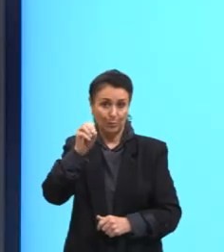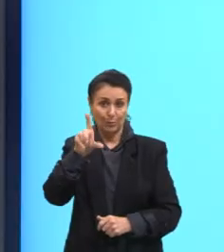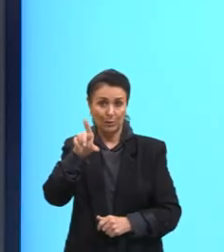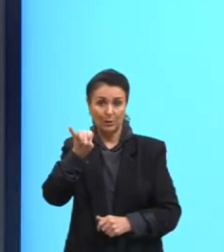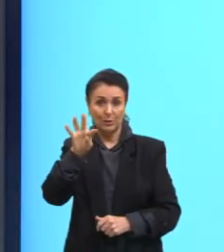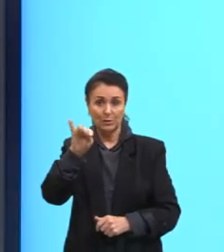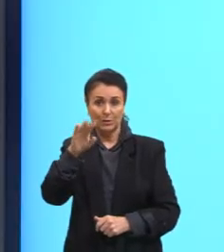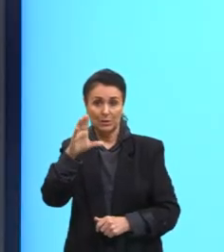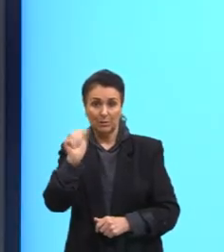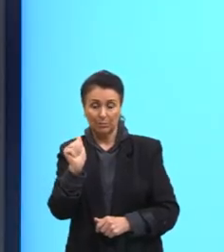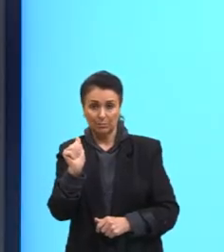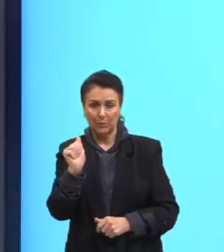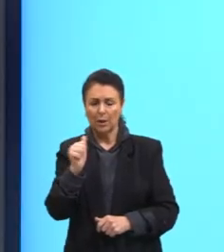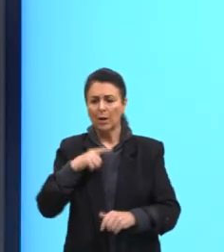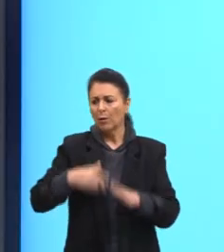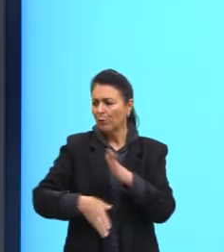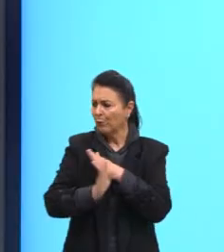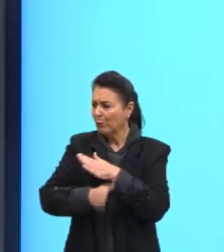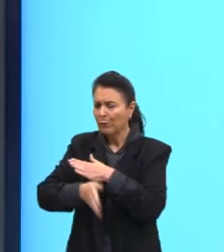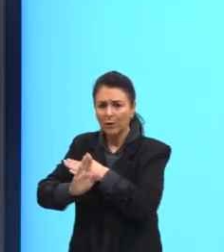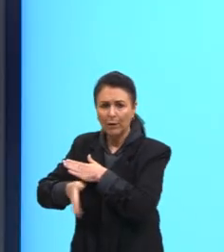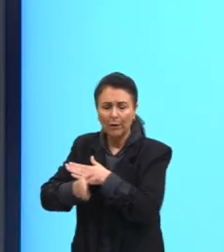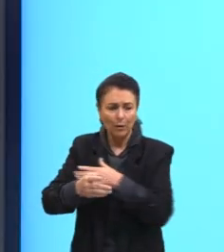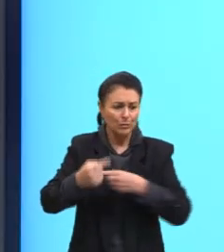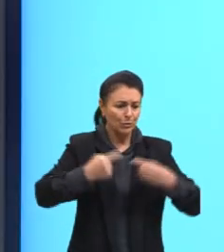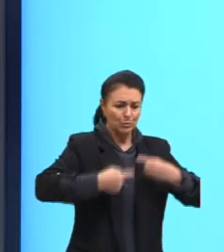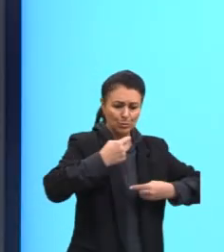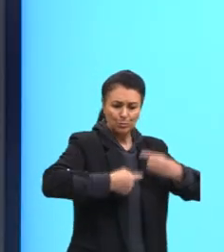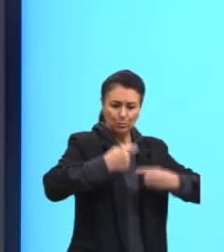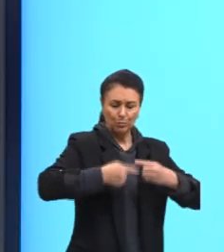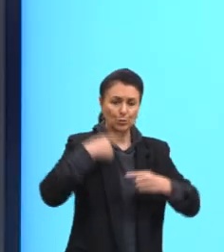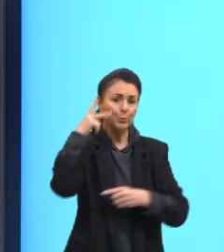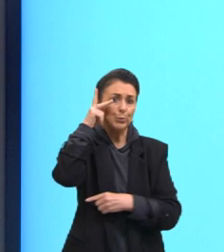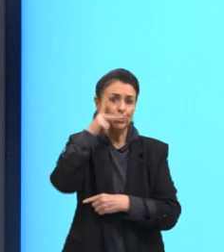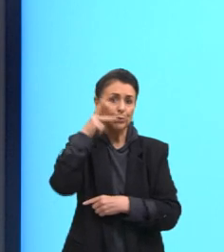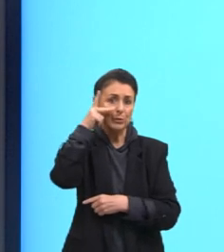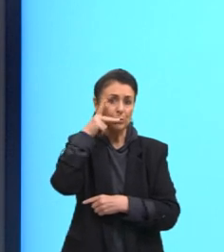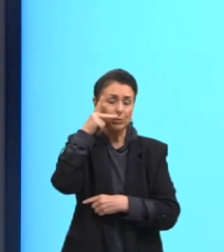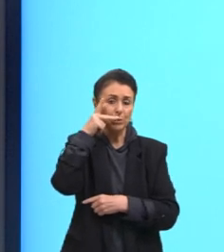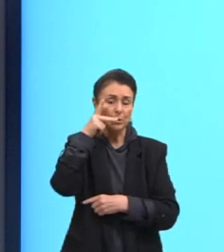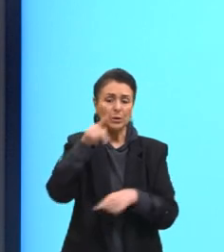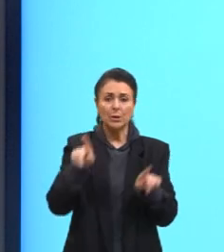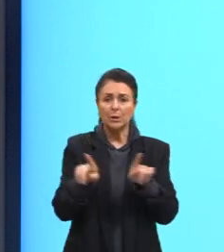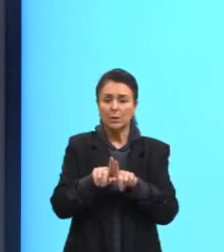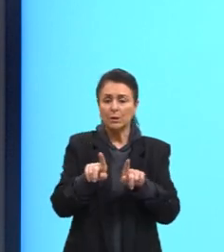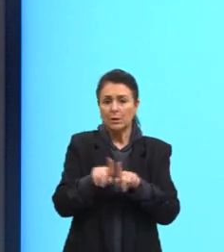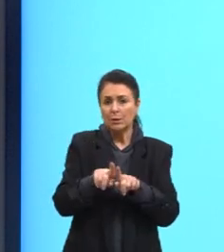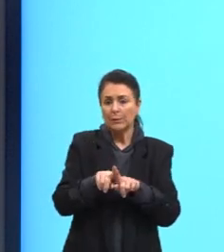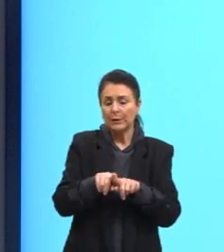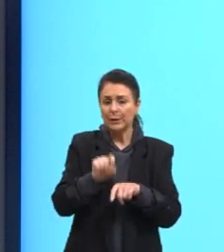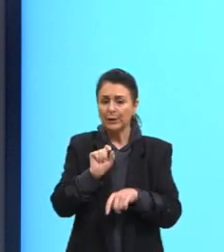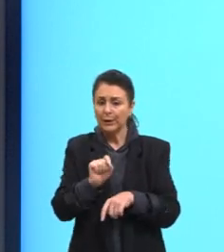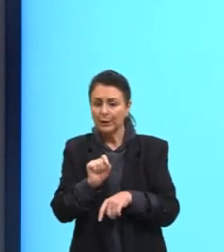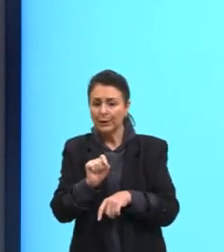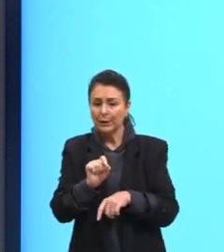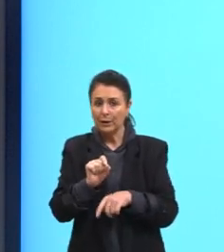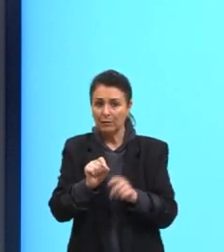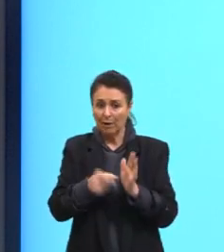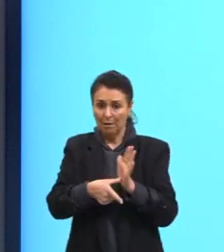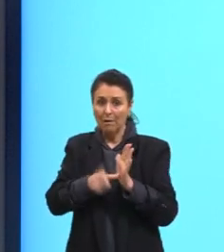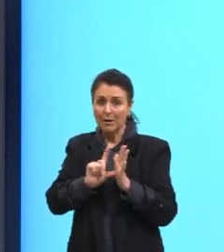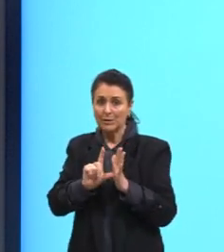as suas viagens ele vai discutir muito a questão da política e aí também quando ele é o preceptor do